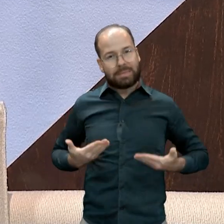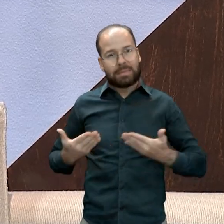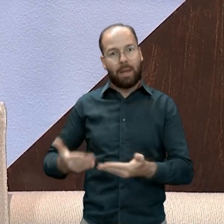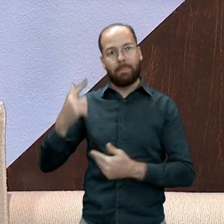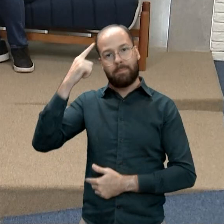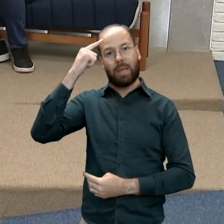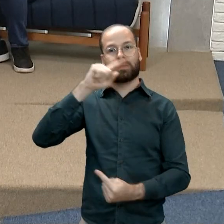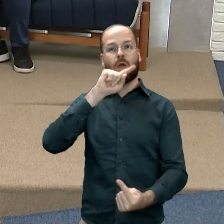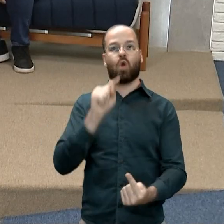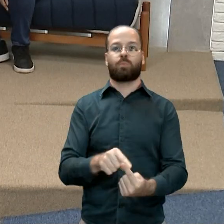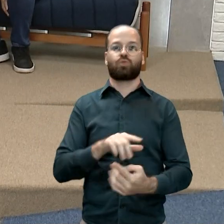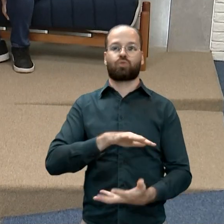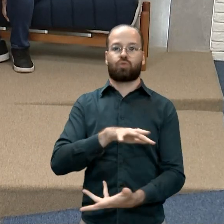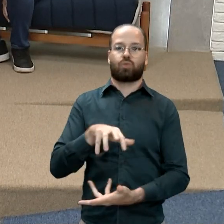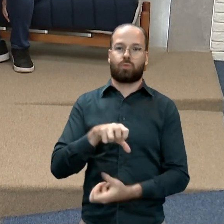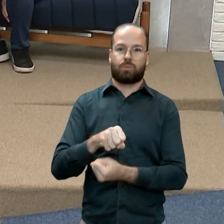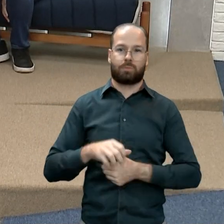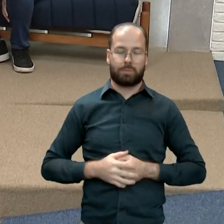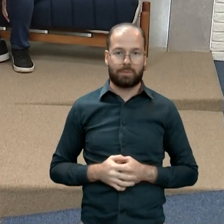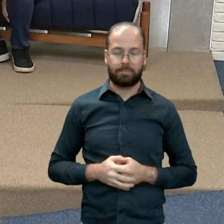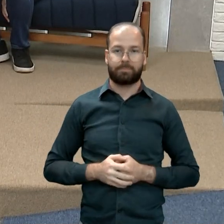visão mais macro, né, professora?